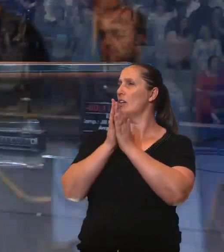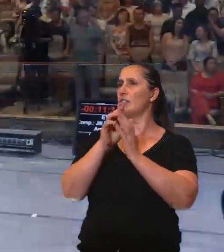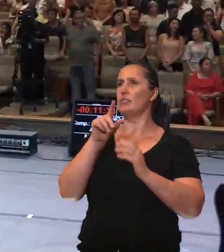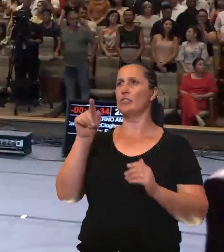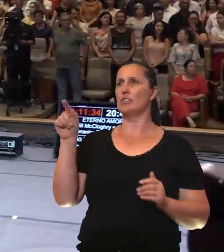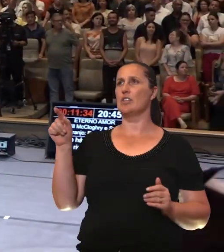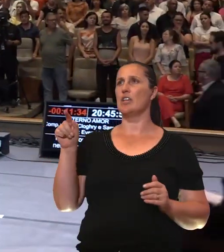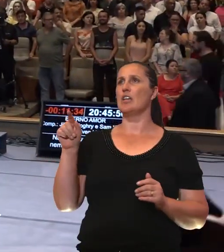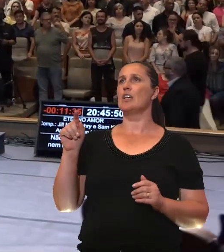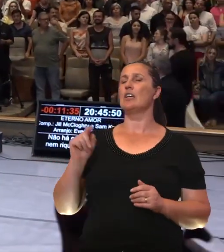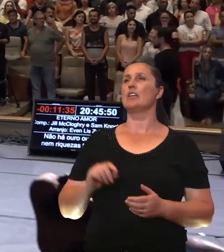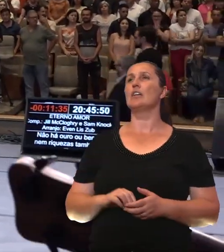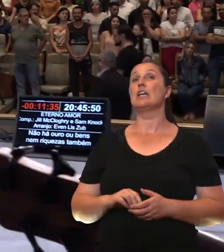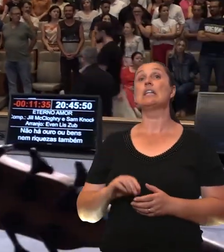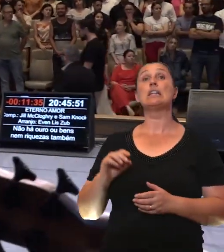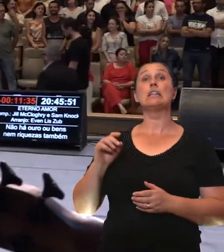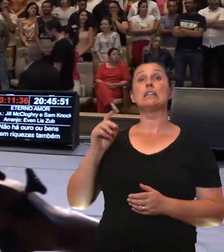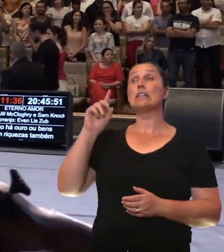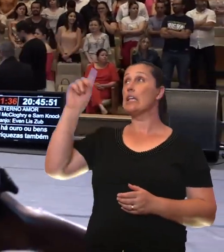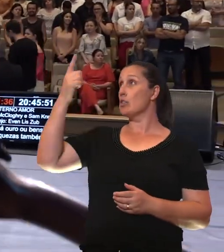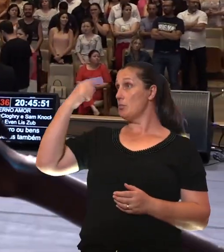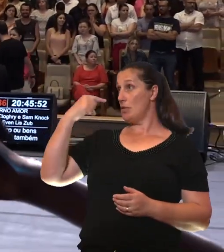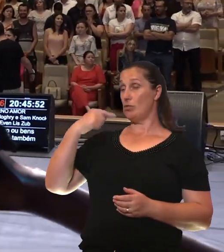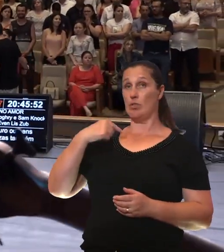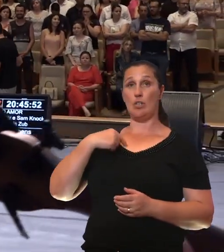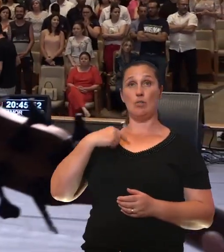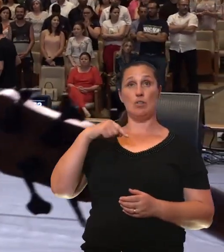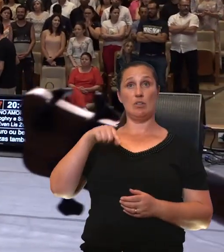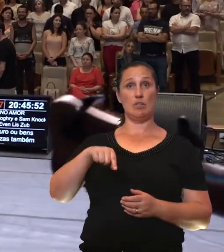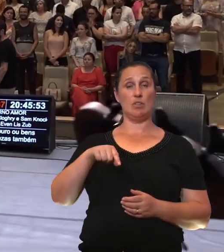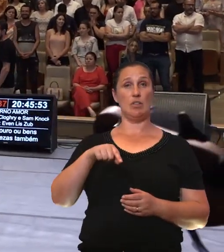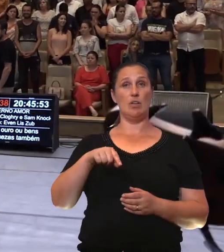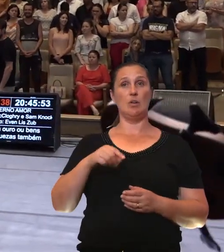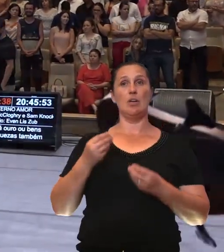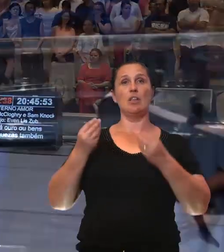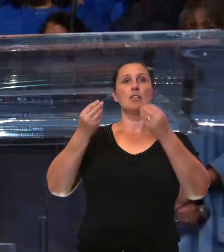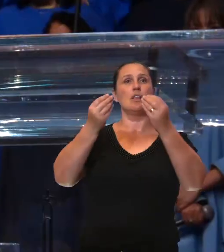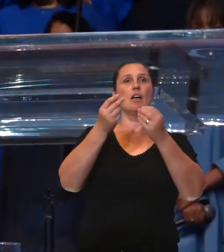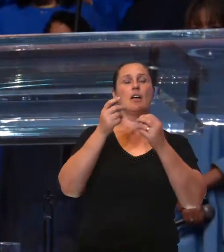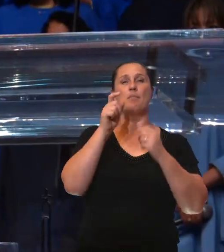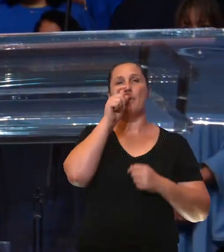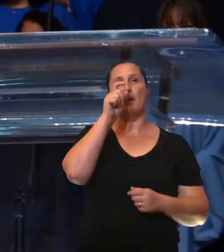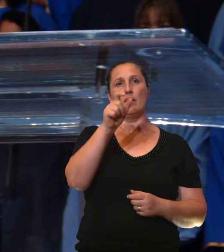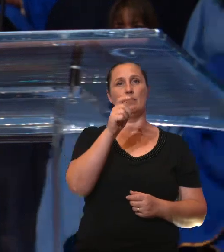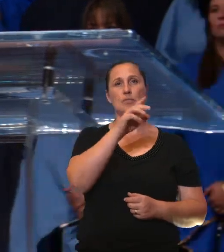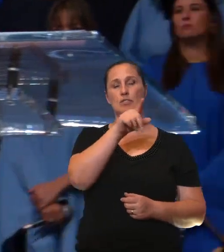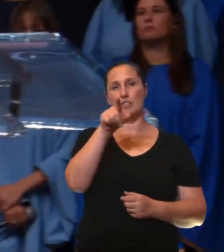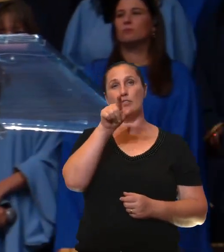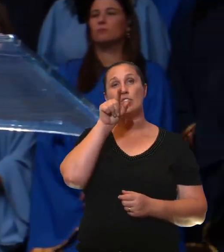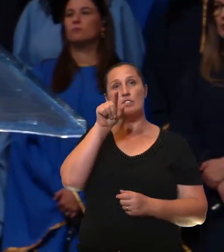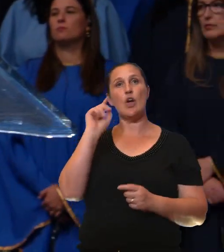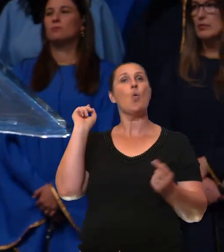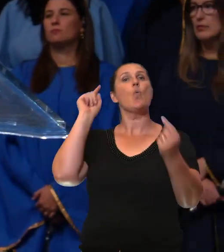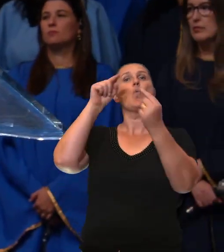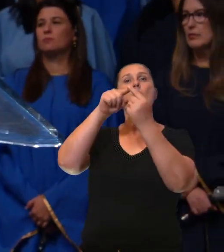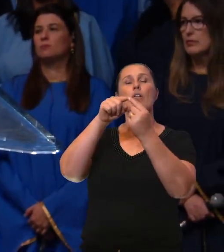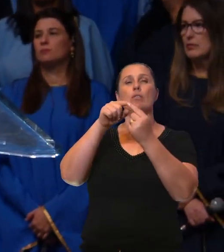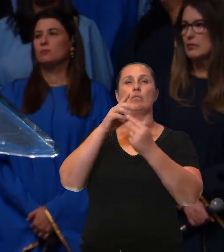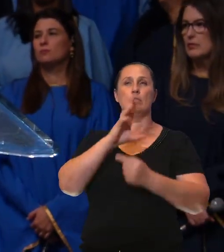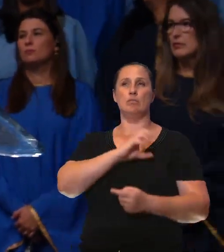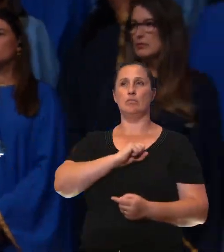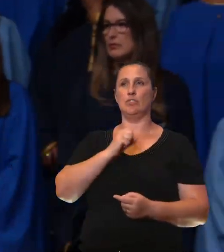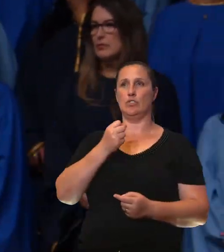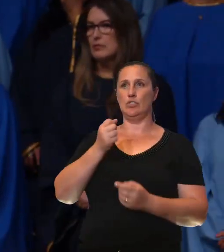segurou aqui em Curitiba para eu trazer essa palavra para você. Você é o alvo do amor de Jesus. Ele tem uma nova vida